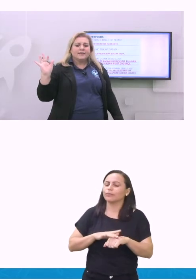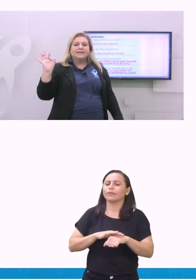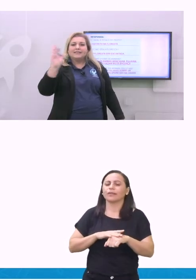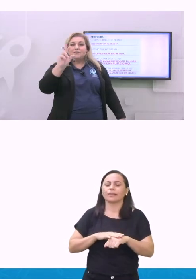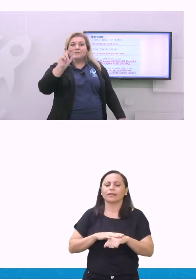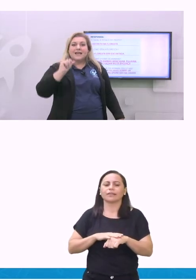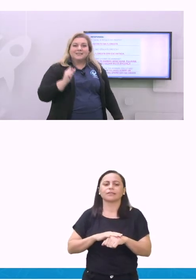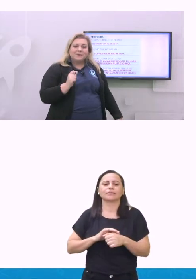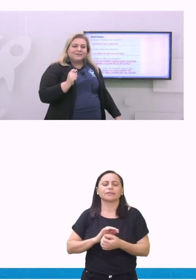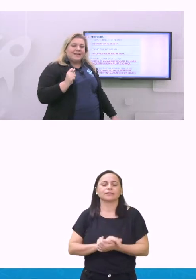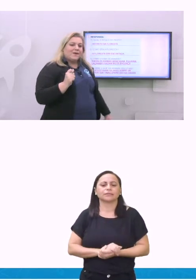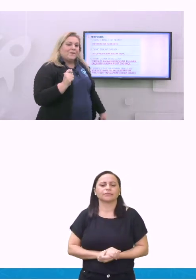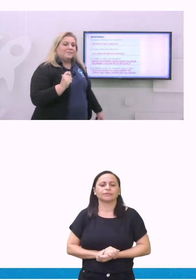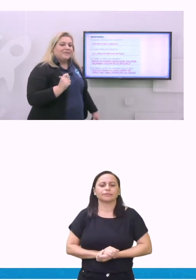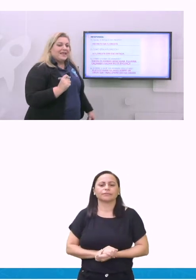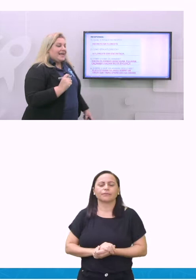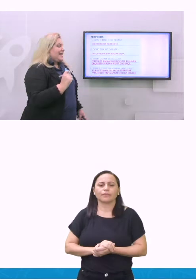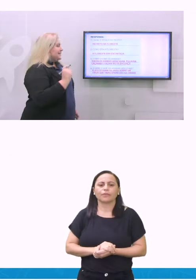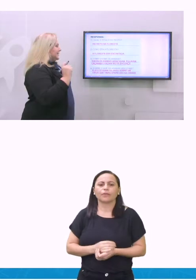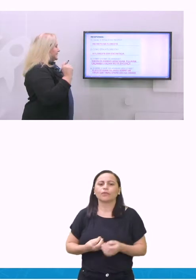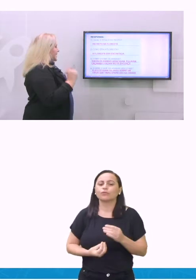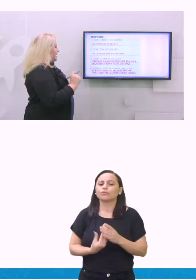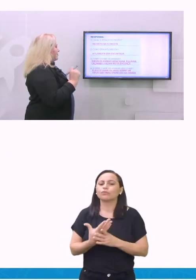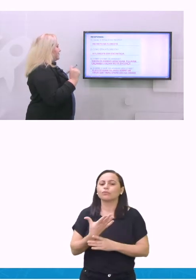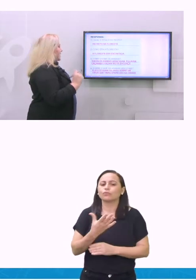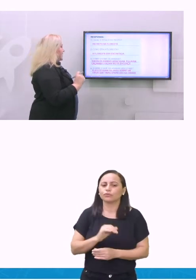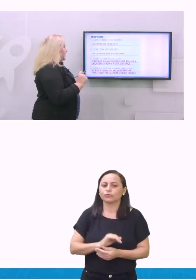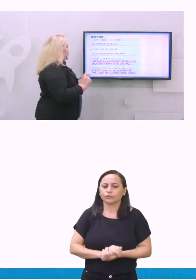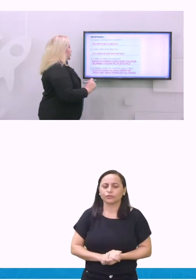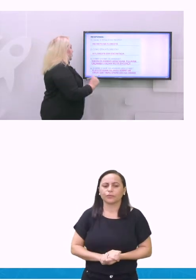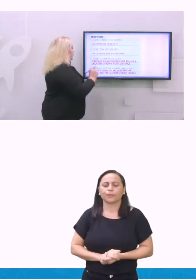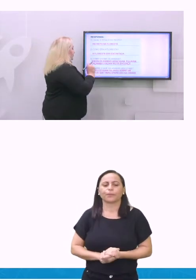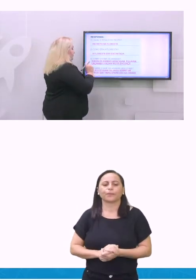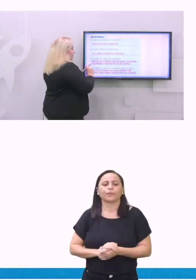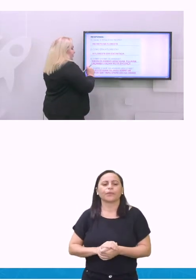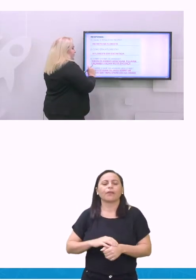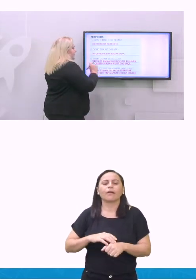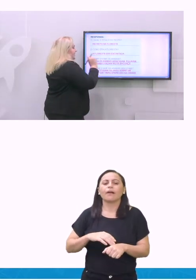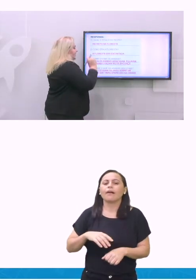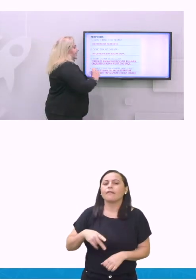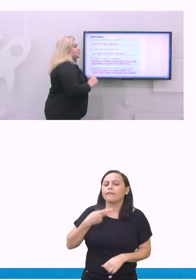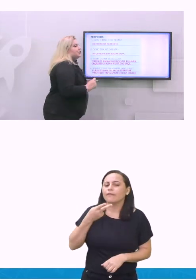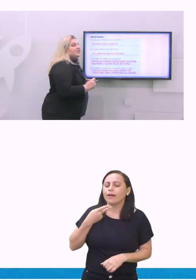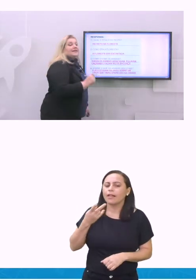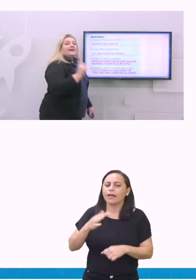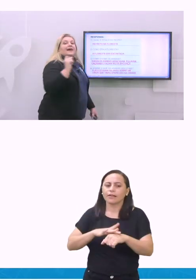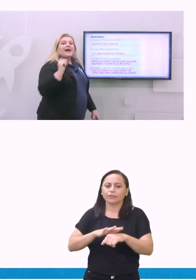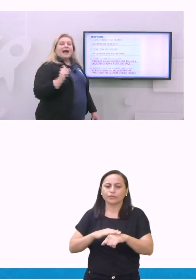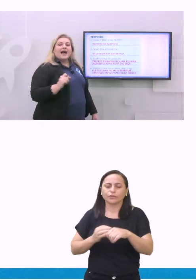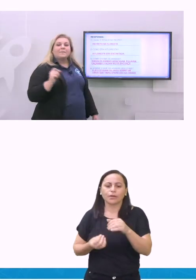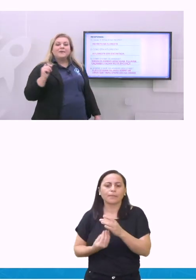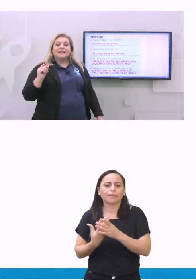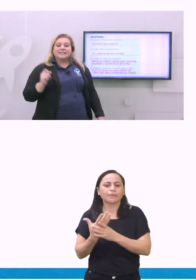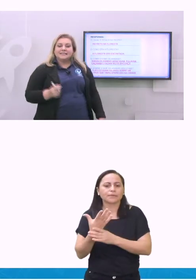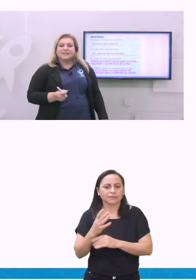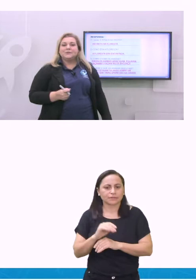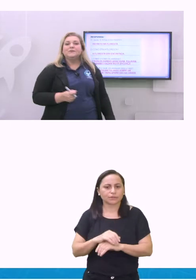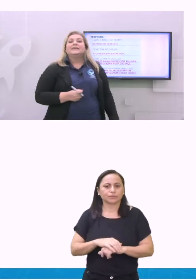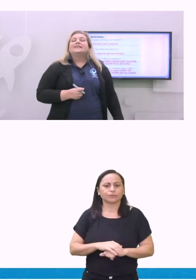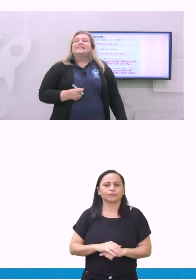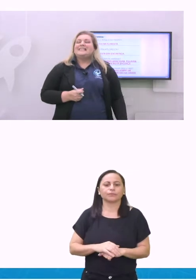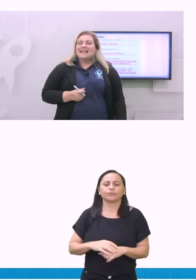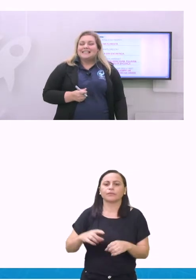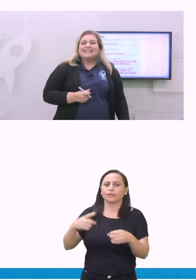é? Então, vamos responder, ó. Eles estavam falando sobre um vírus que tinha